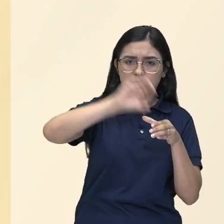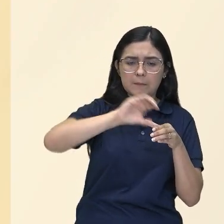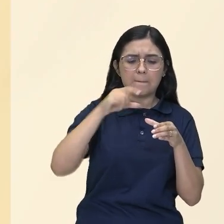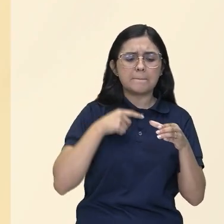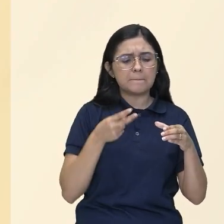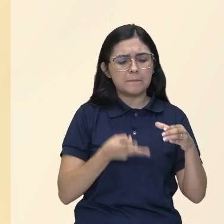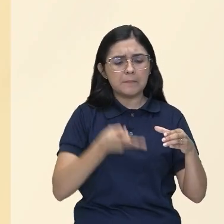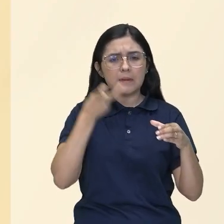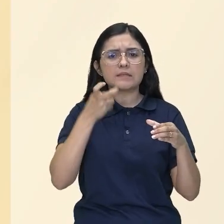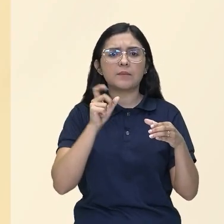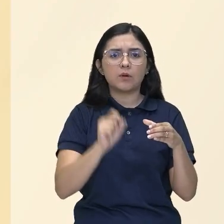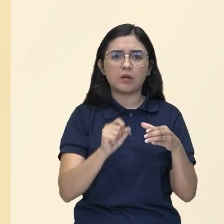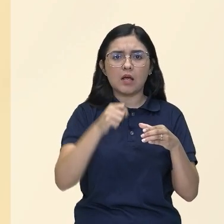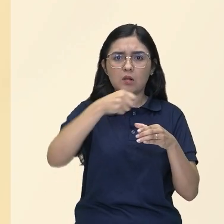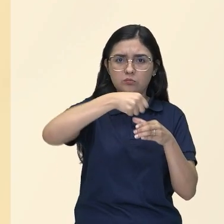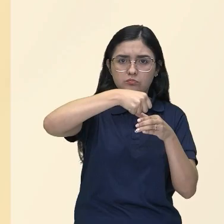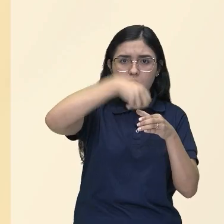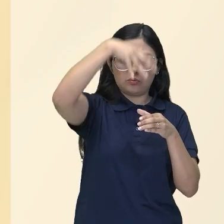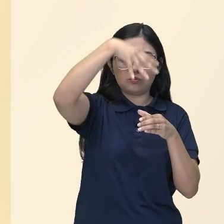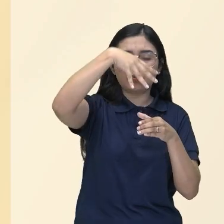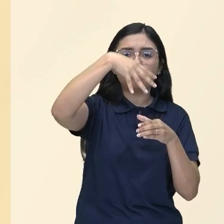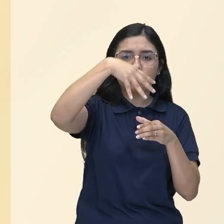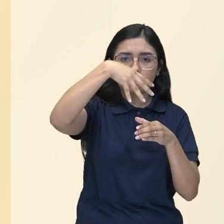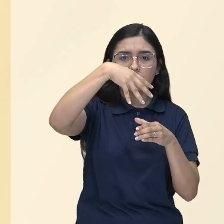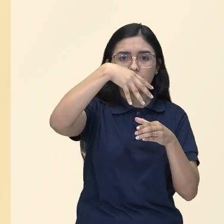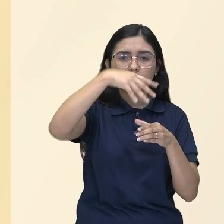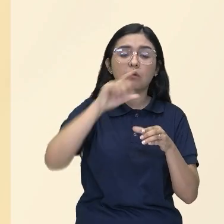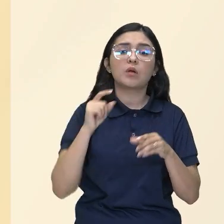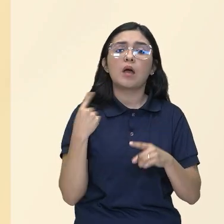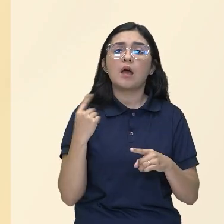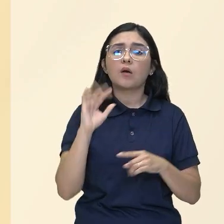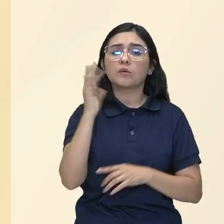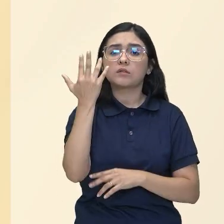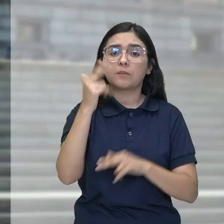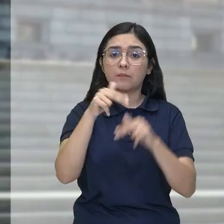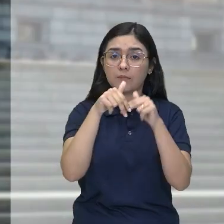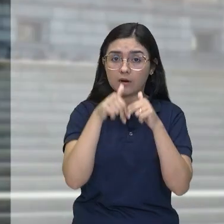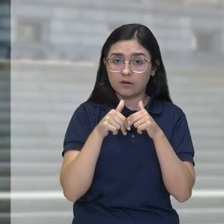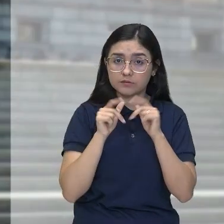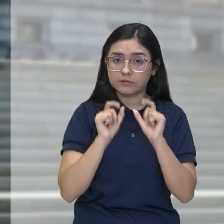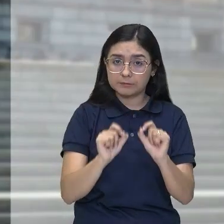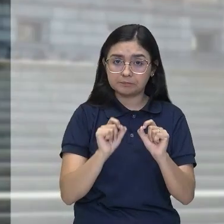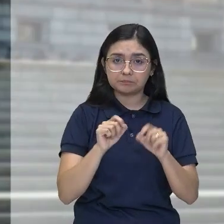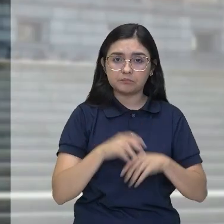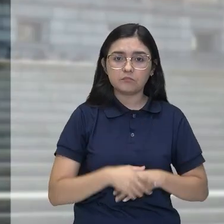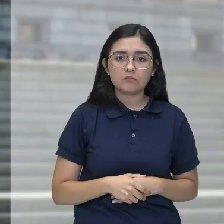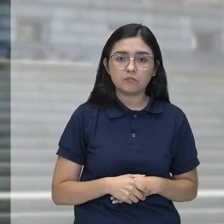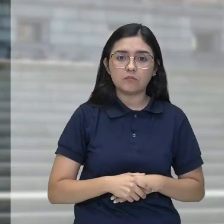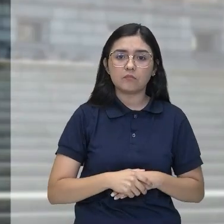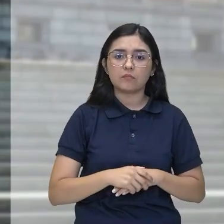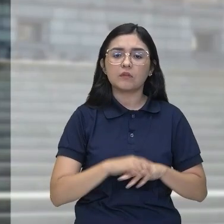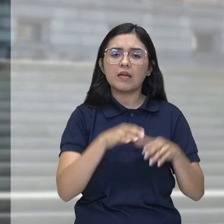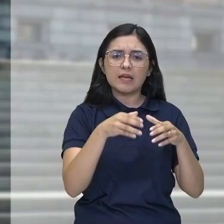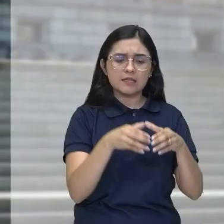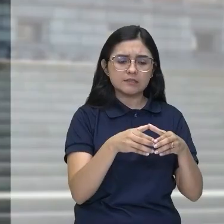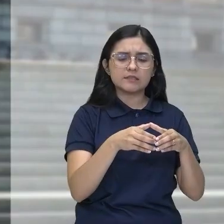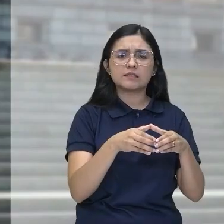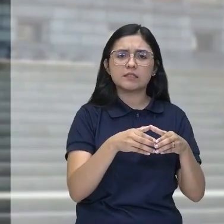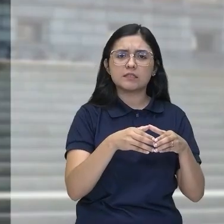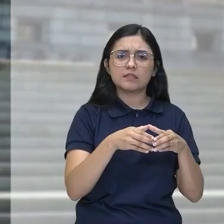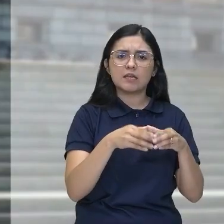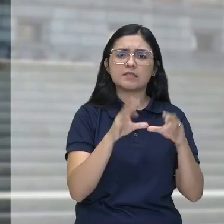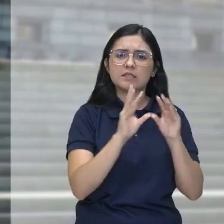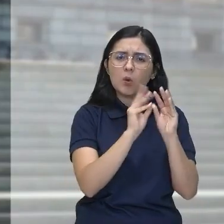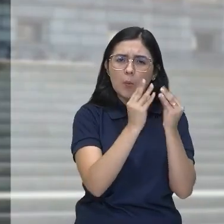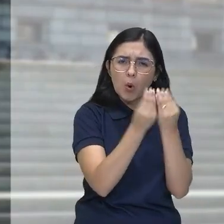a lâmpada acendeu. Isto aconteceu porque esse composto